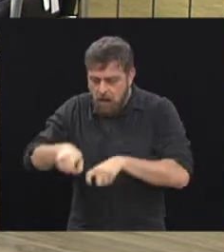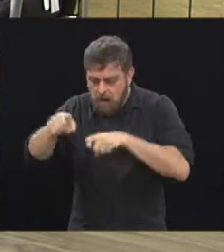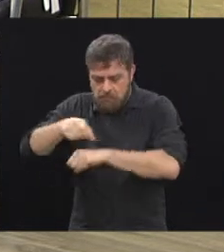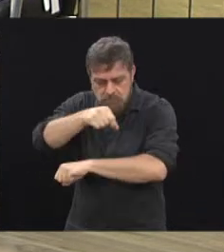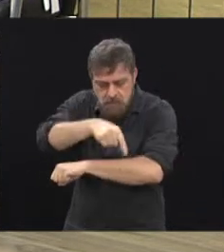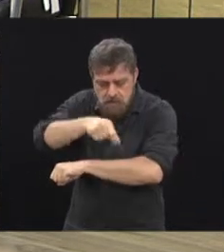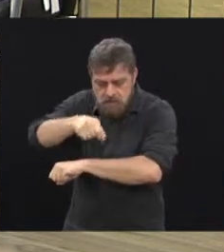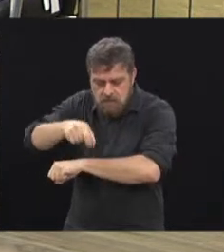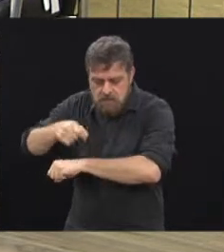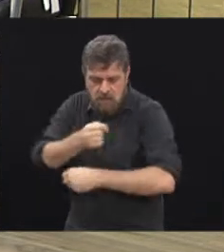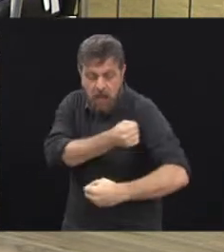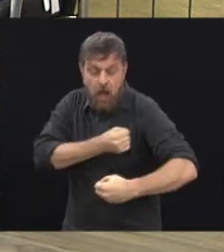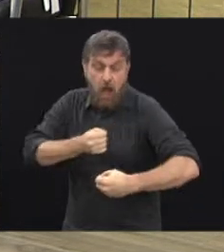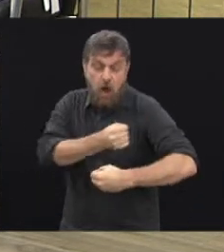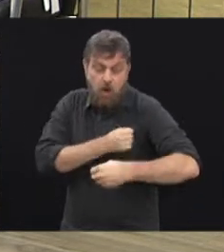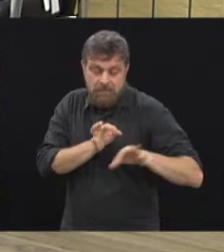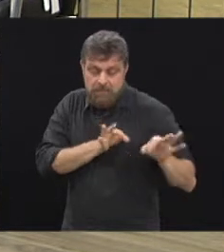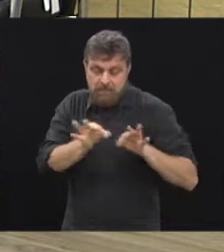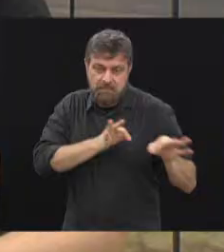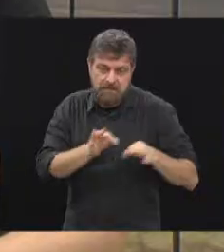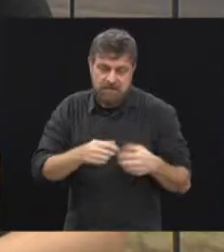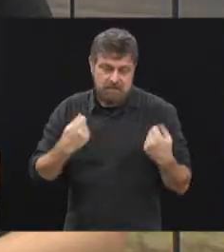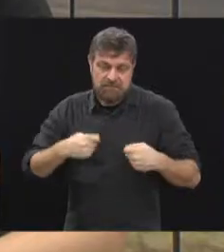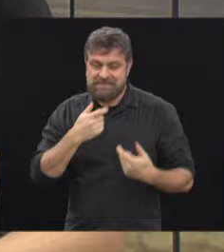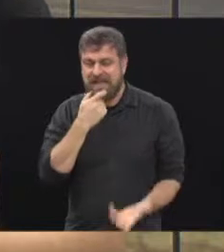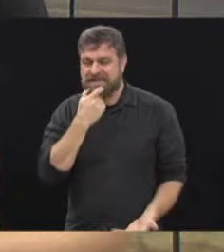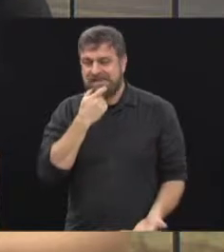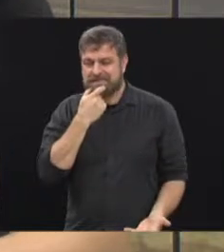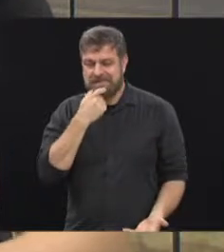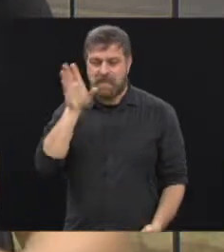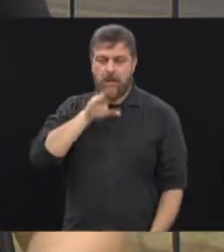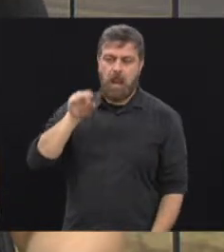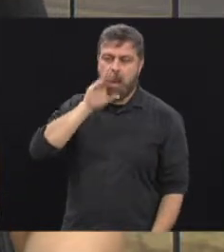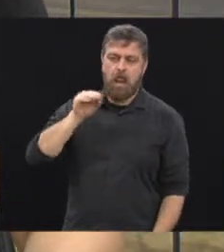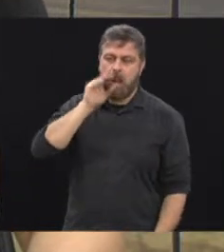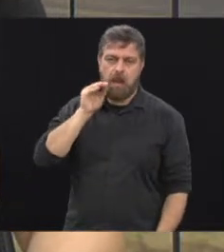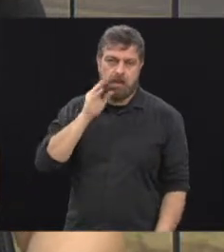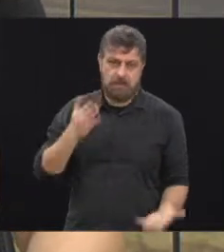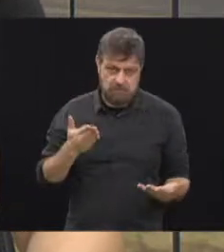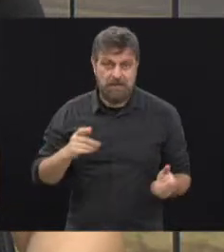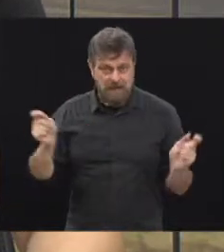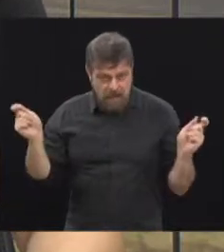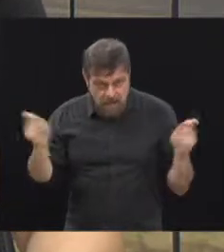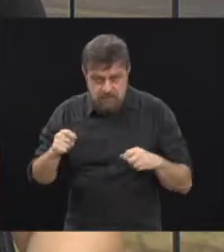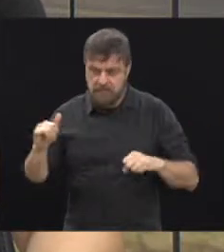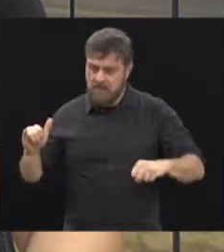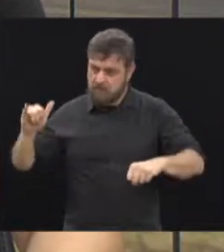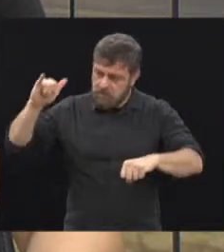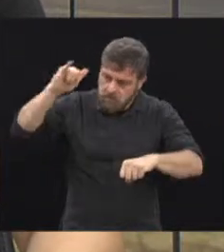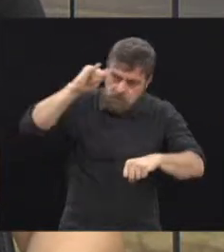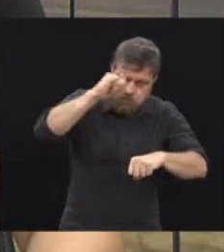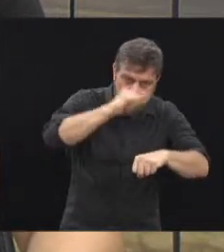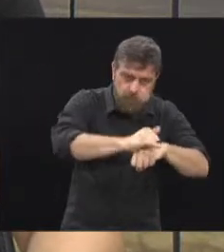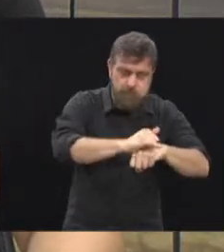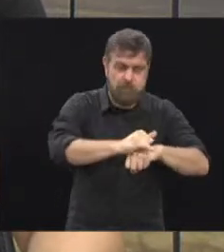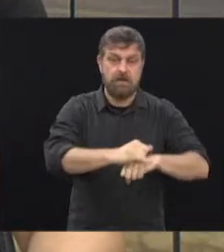culinária. Então você acaba que não precisa falar muito. Então é possível sim viajar, fazer o voluntarismo fora do Brasil sem falar